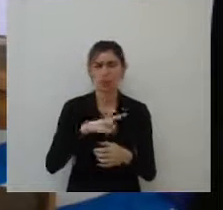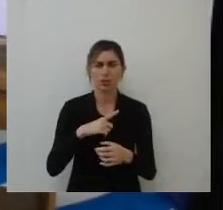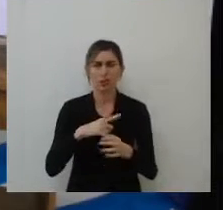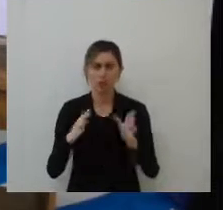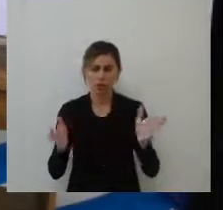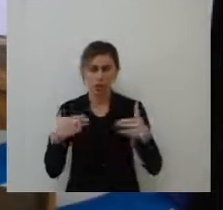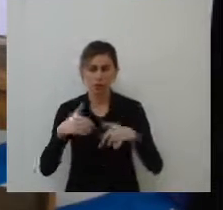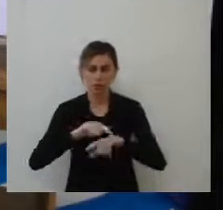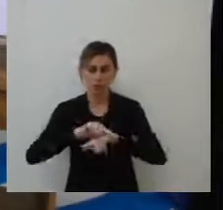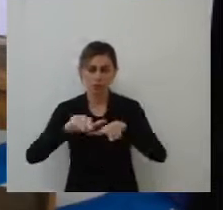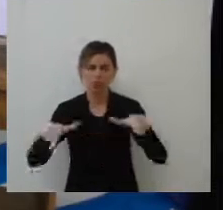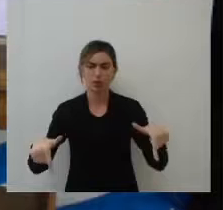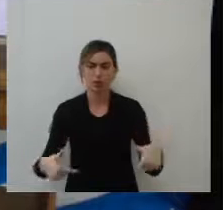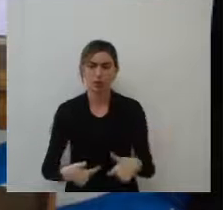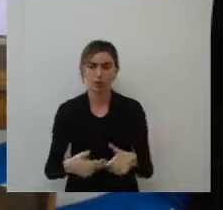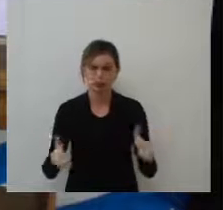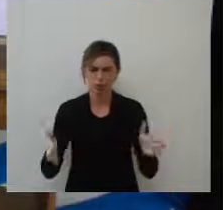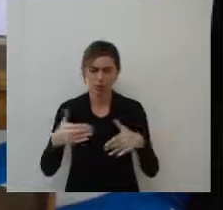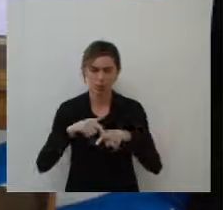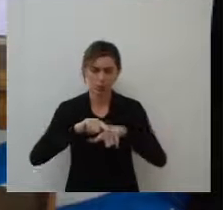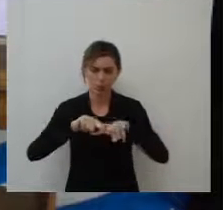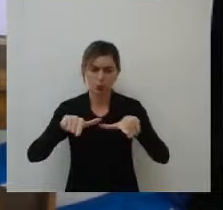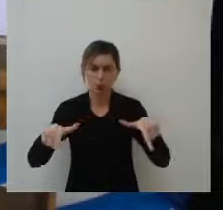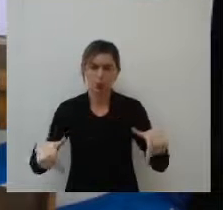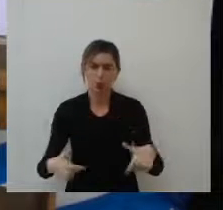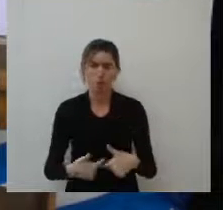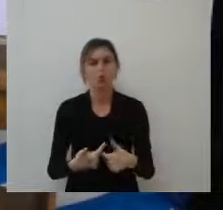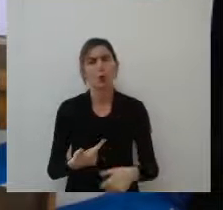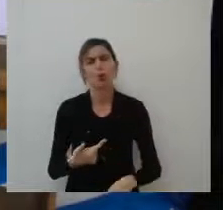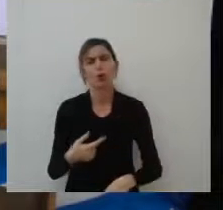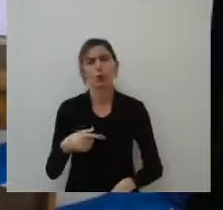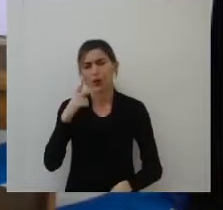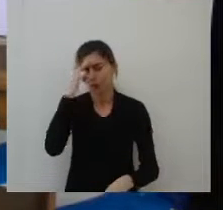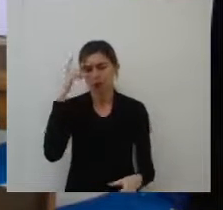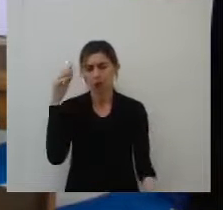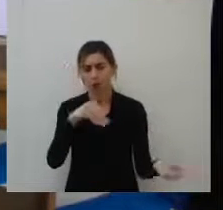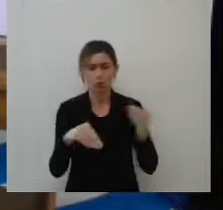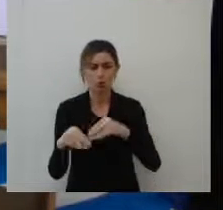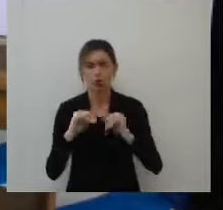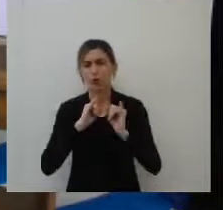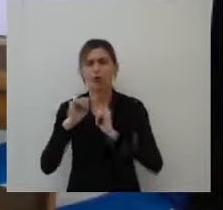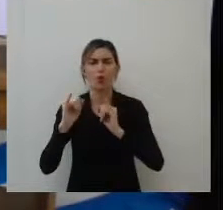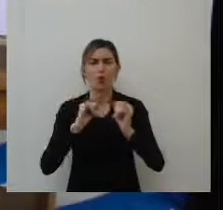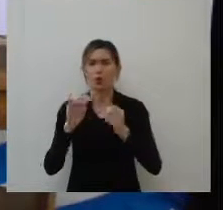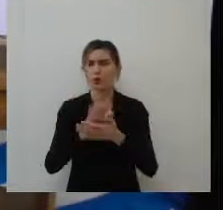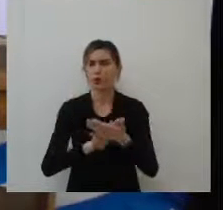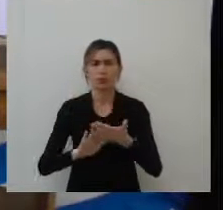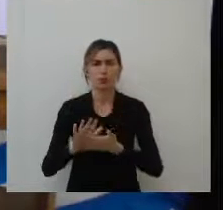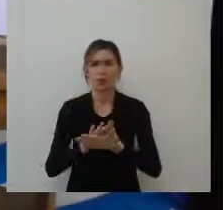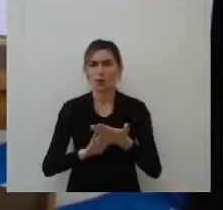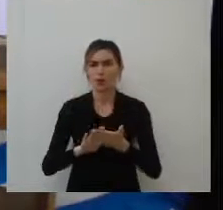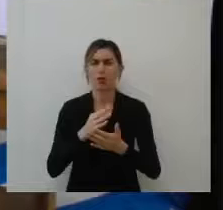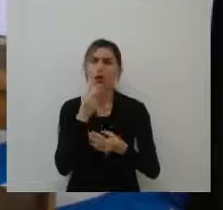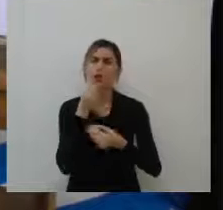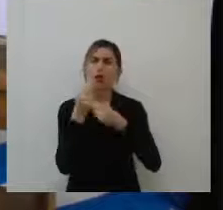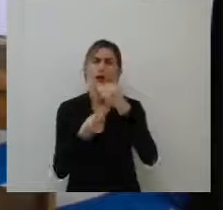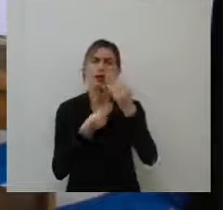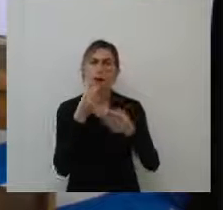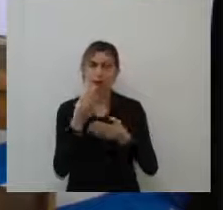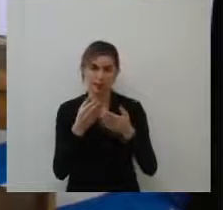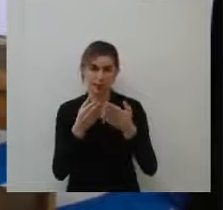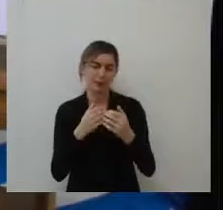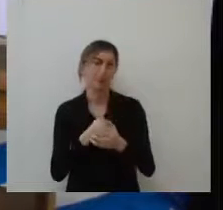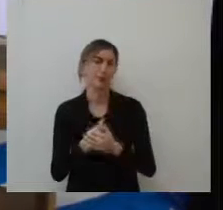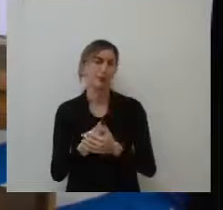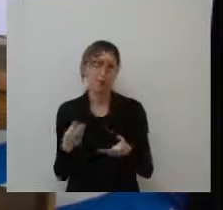caixa vazia, tá? Vamos pegar uma caixa vazia lá, bonitinha, e ninguém colocou lá uma informação, ninguém colocou um bilhete, vamos fazer um recadinho, recadinho do coração,